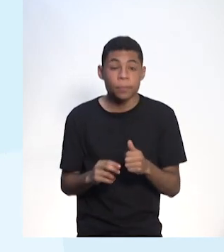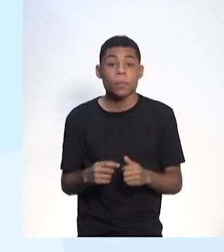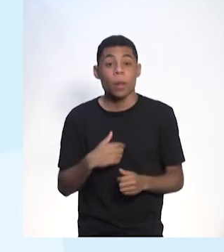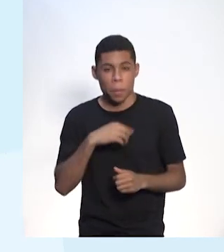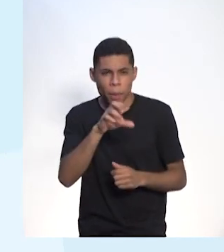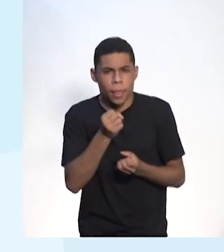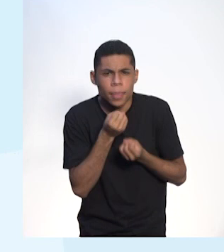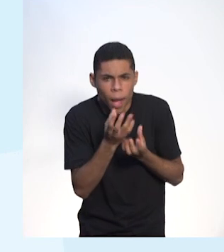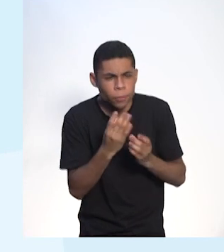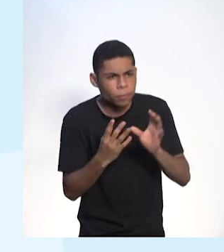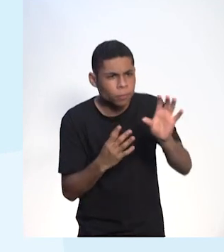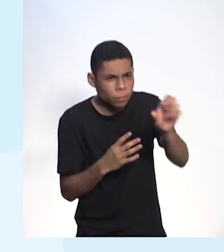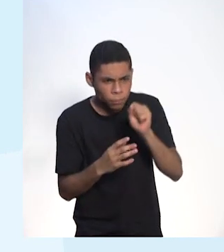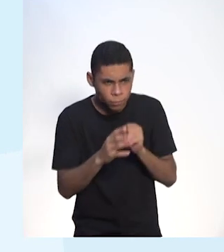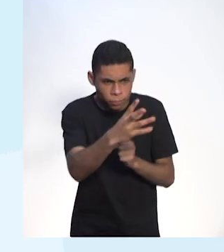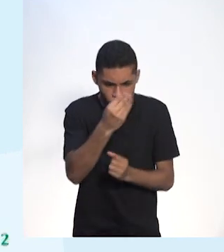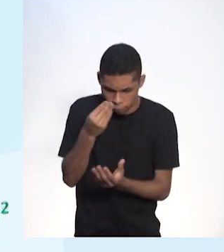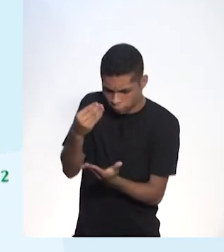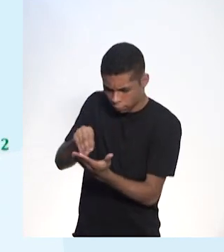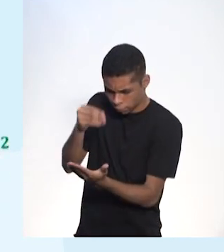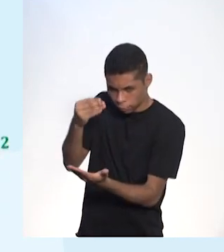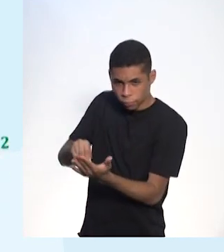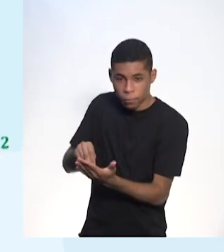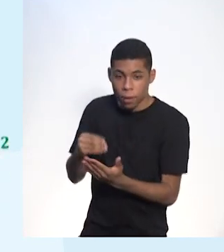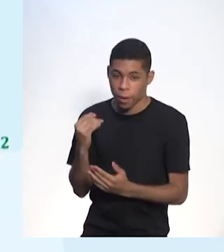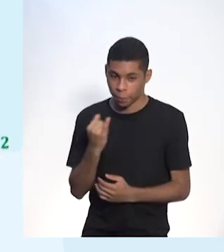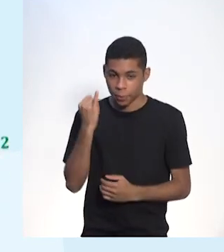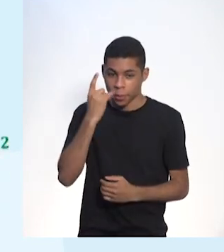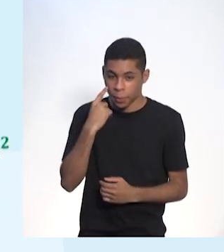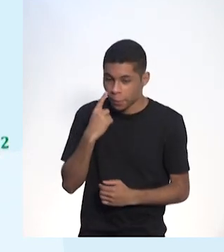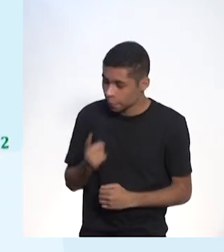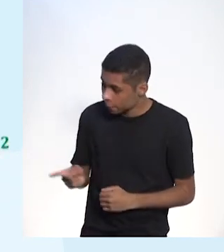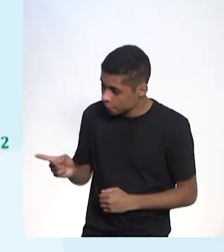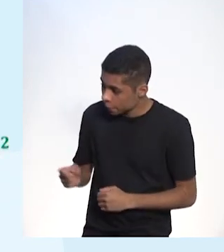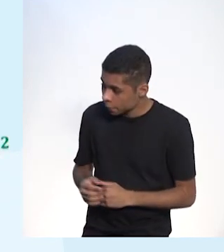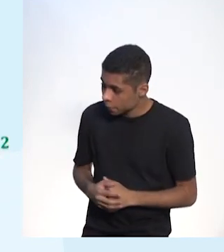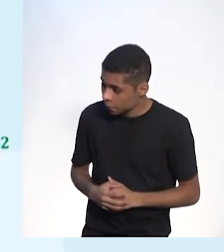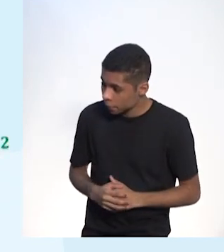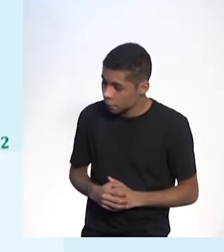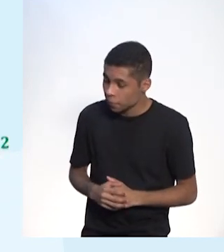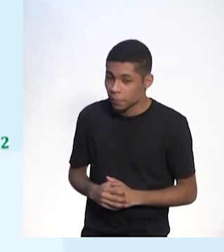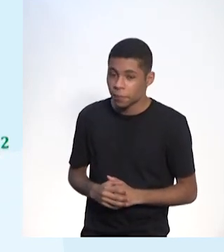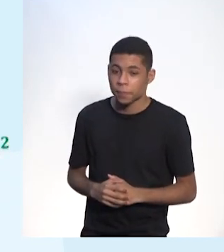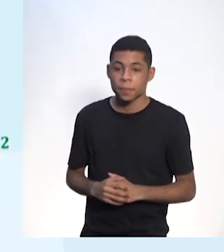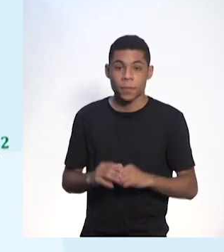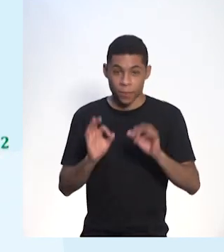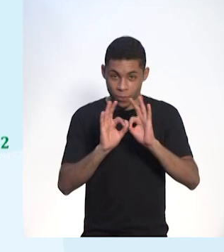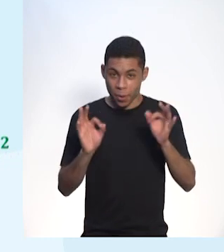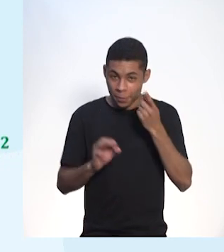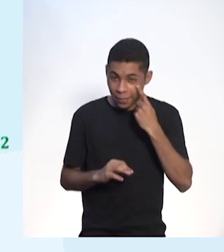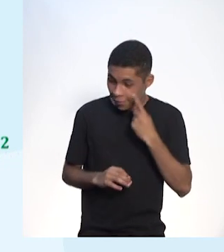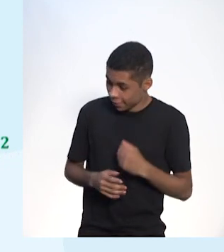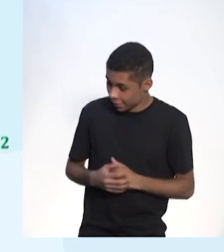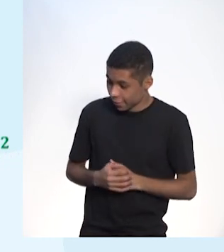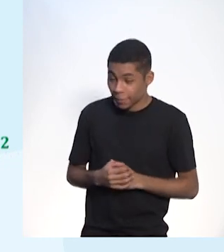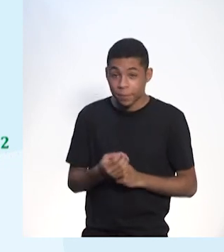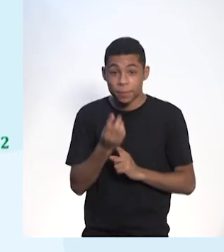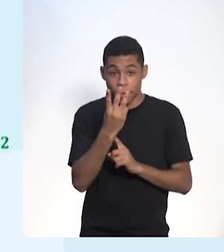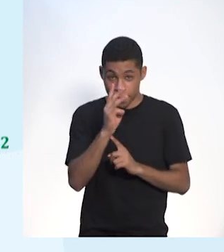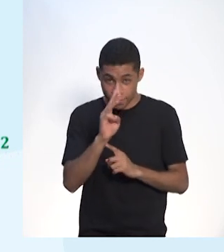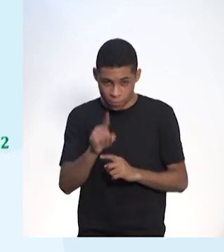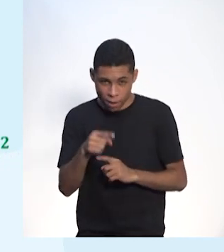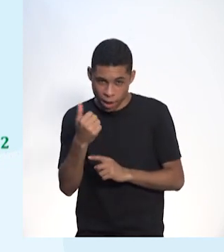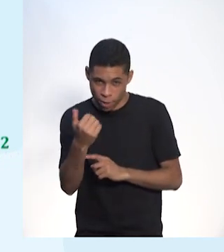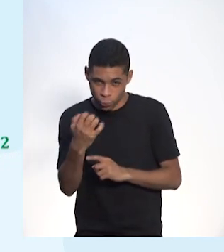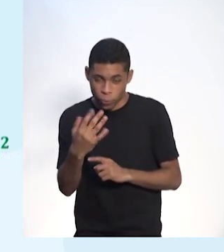esses dados e vou jogar dentro da nossa formulazinha, né? Então nós temos aí que a área é 3,14, que é o π, está